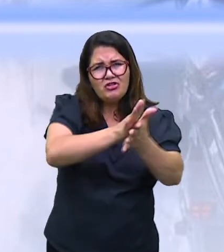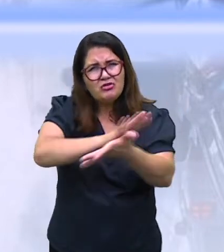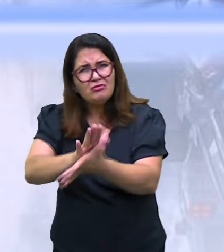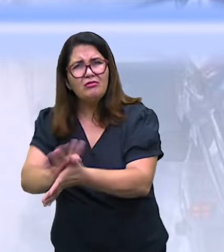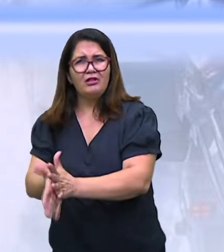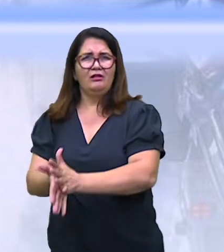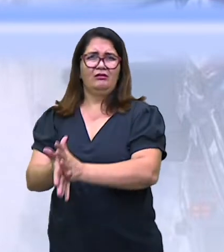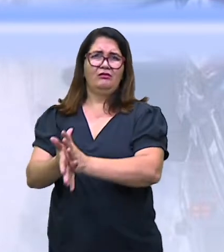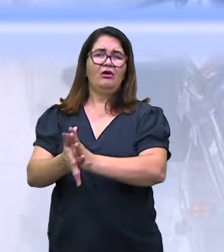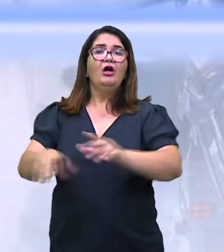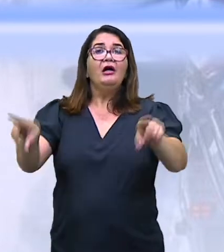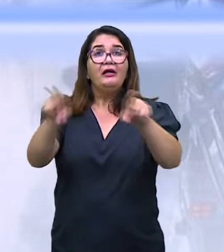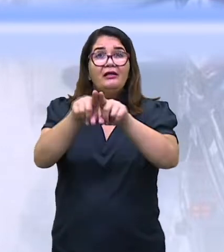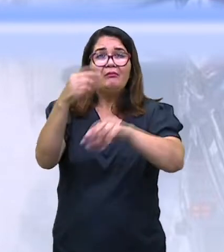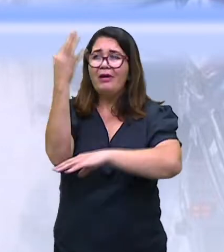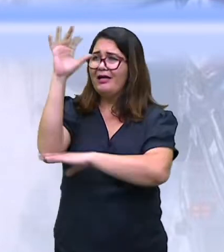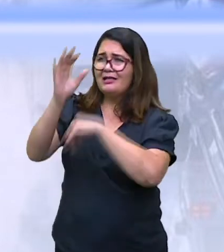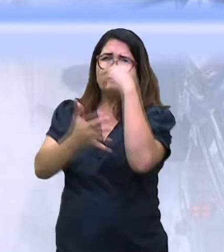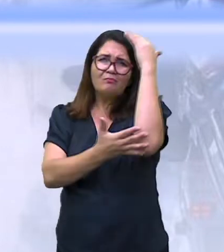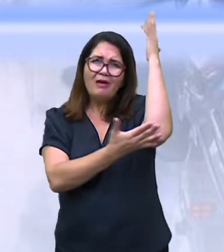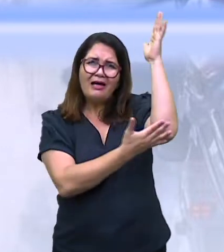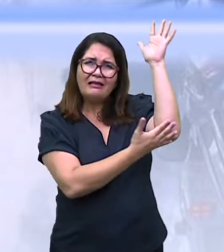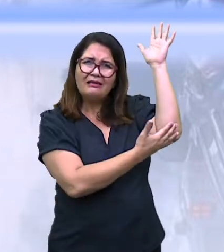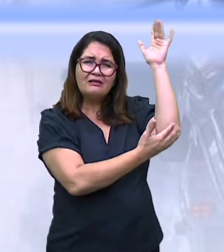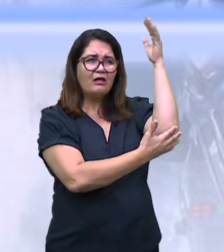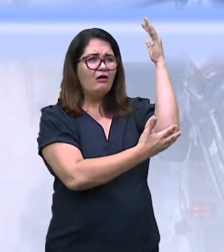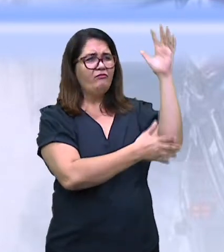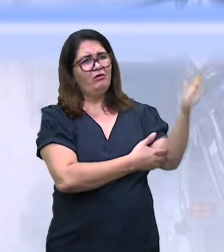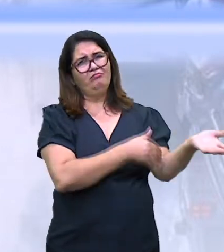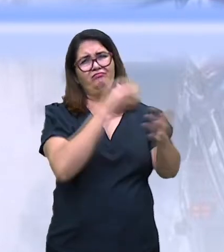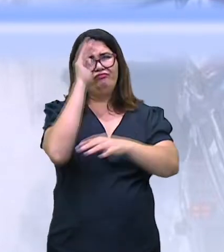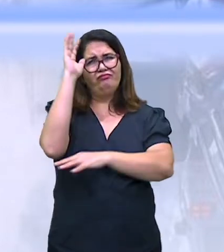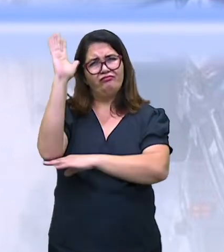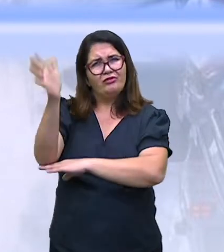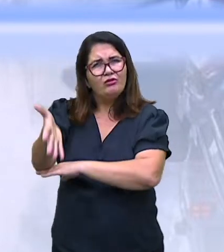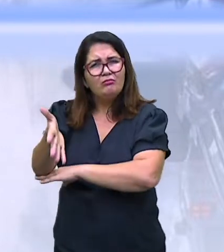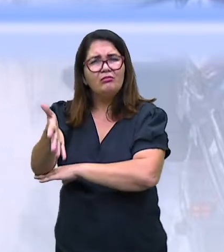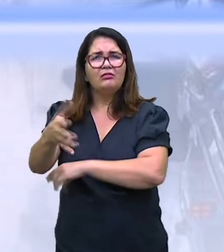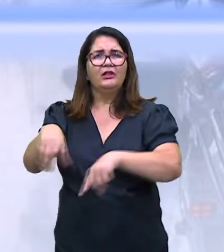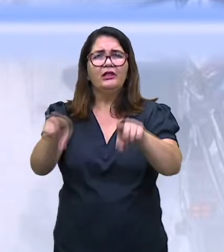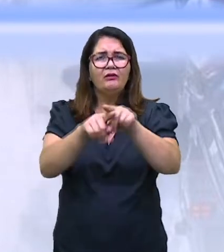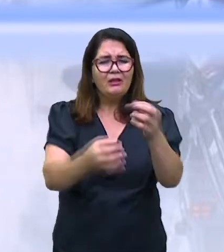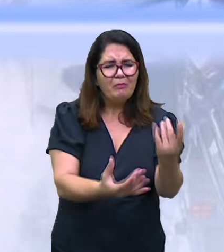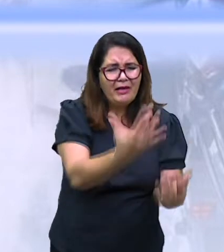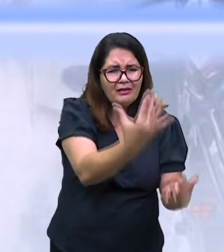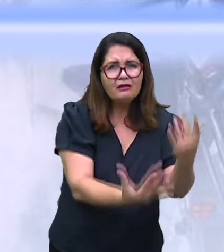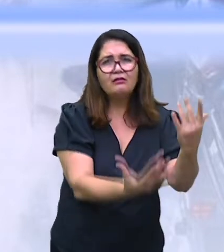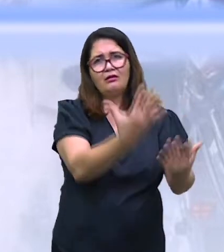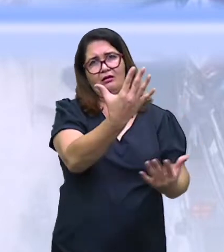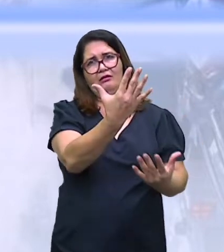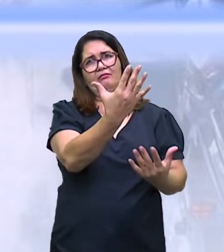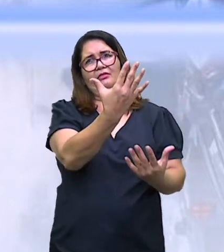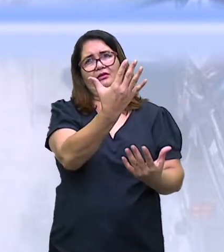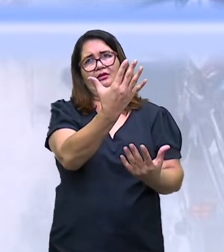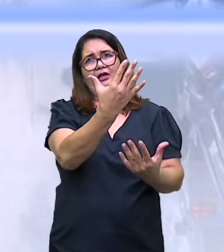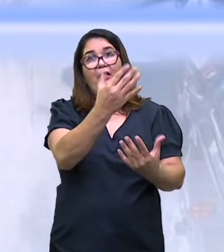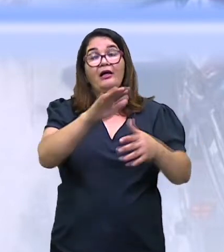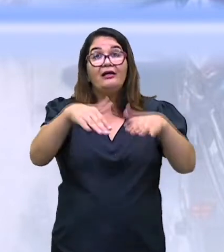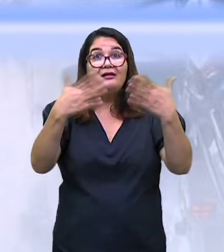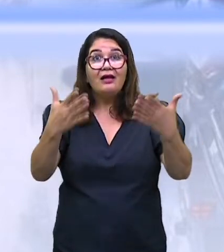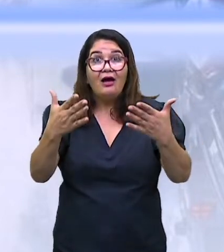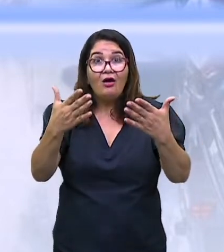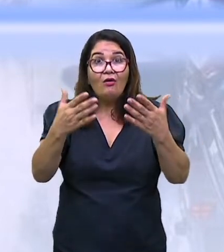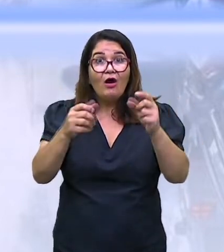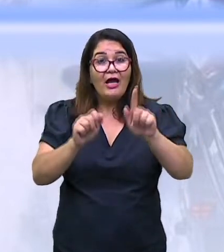desenvolvimento sem que haja agressões bruscas no ambiente, principal responsável por isso